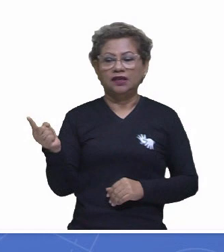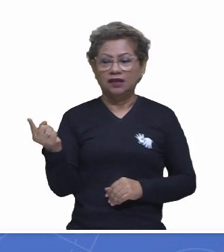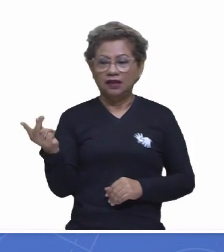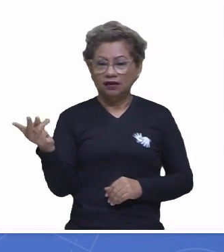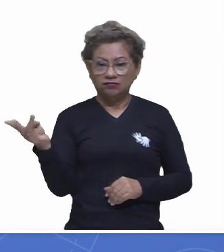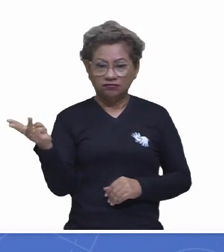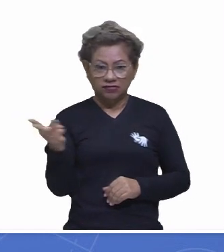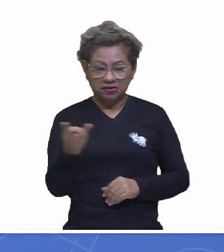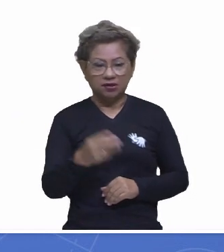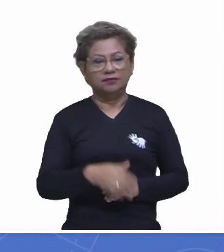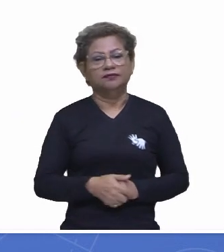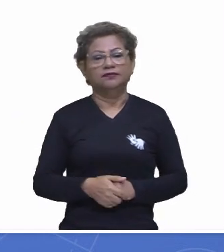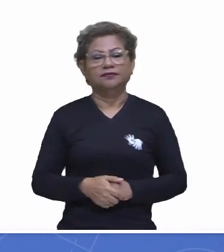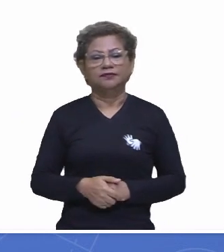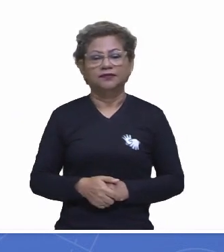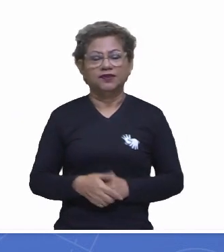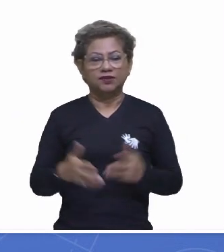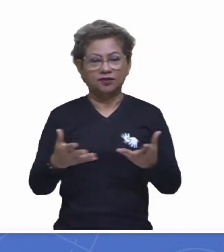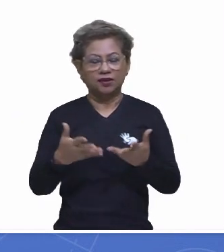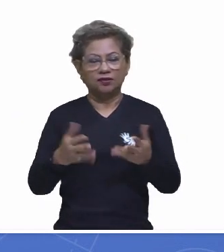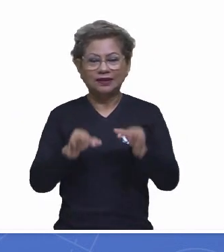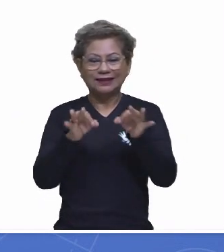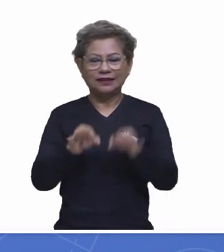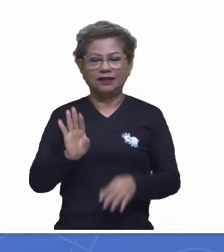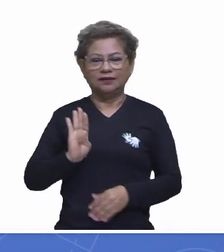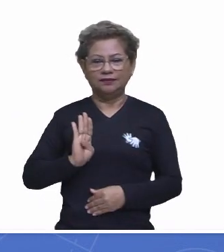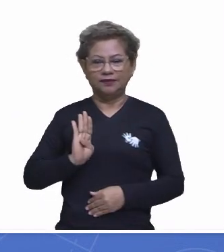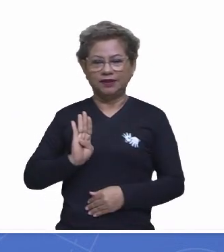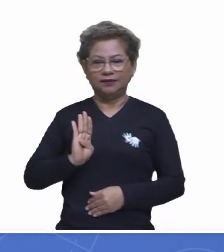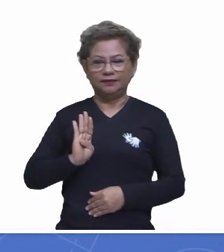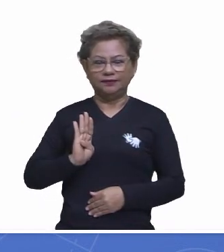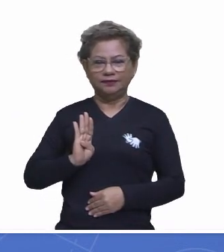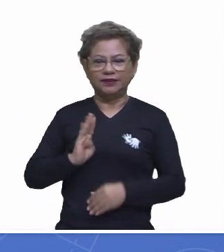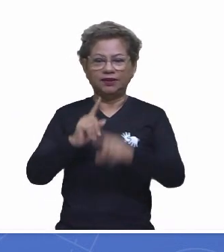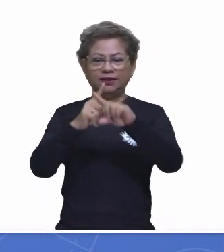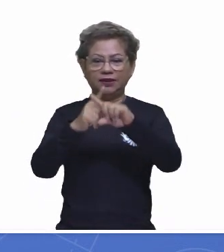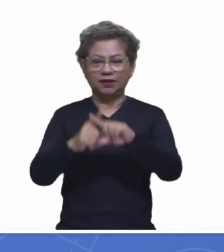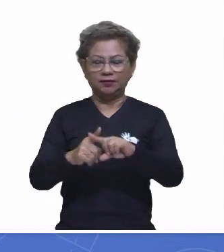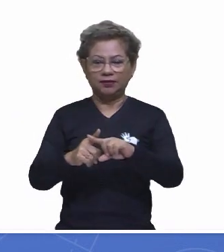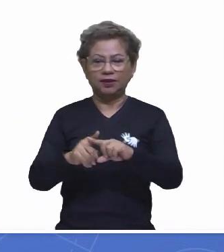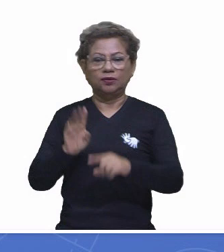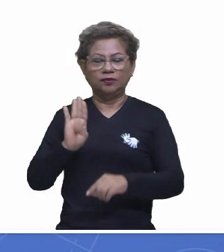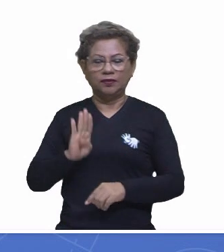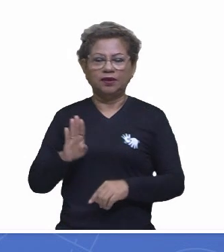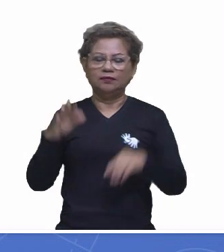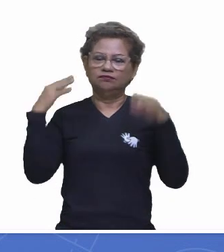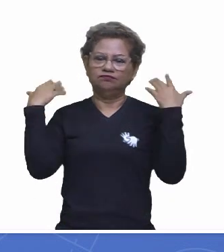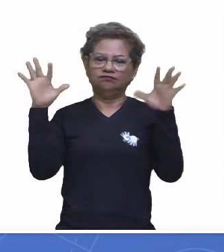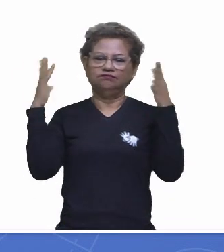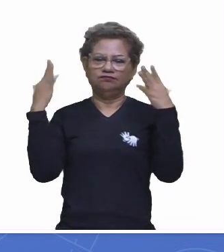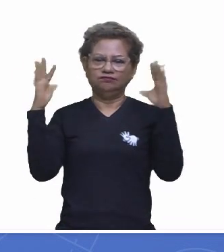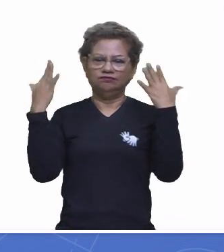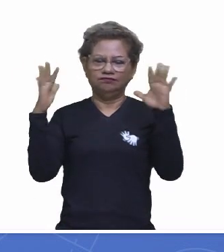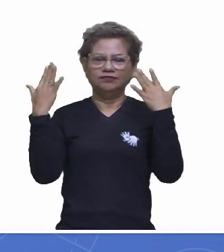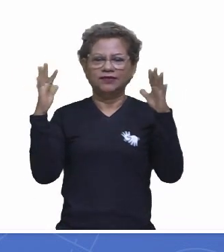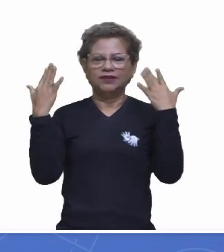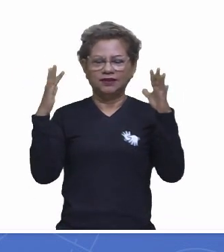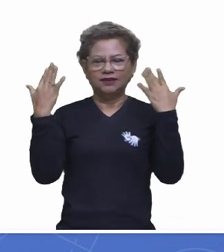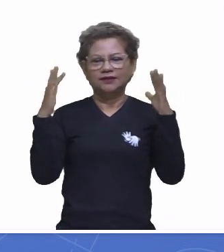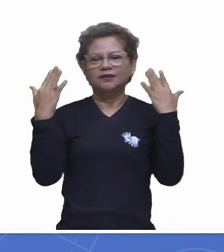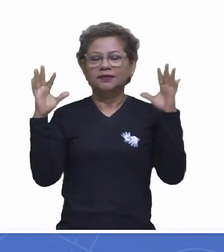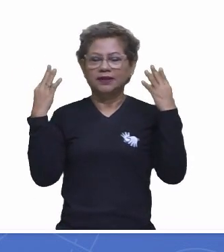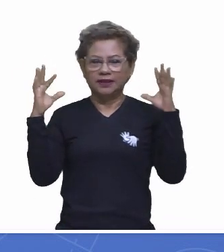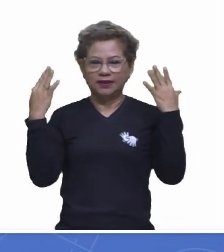e vou mostrar agora a resposta correta, é a letra B. Então, parabéns a todos os alunos que responderam corretamente. O comentário acerca